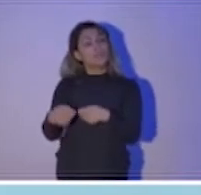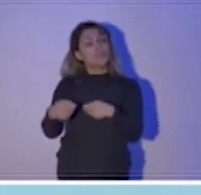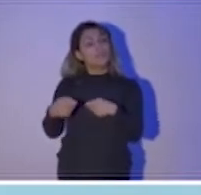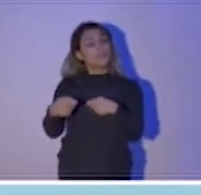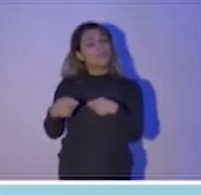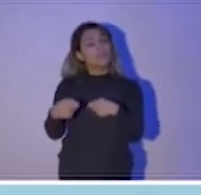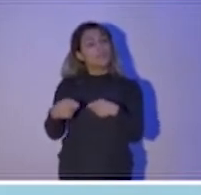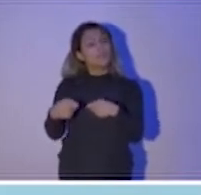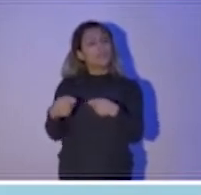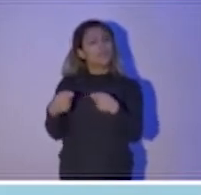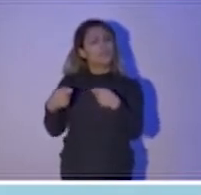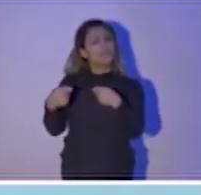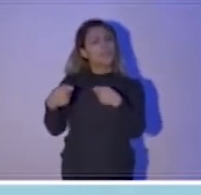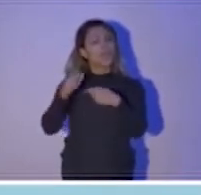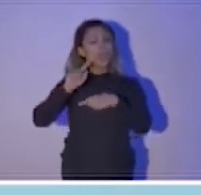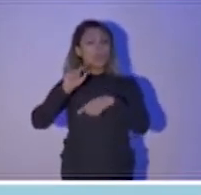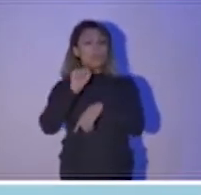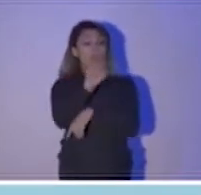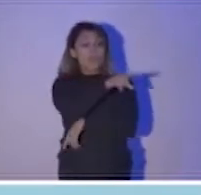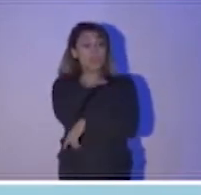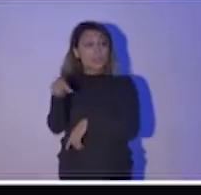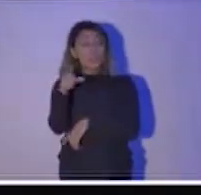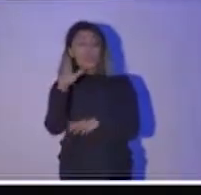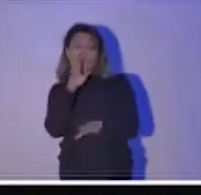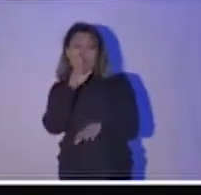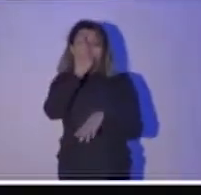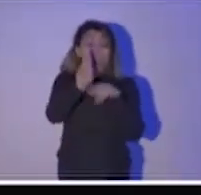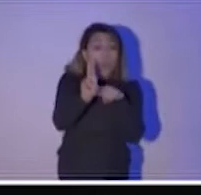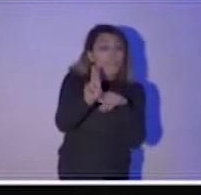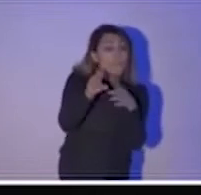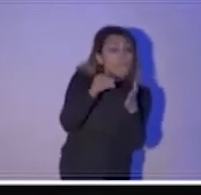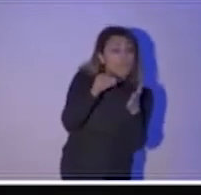que não, a gente pega a Kátia aqui na saída e você faz a pergunta.